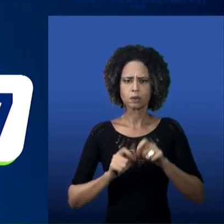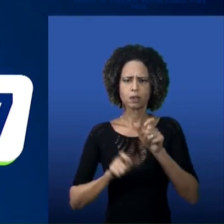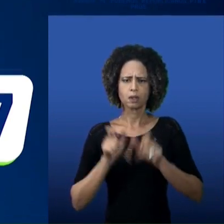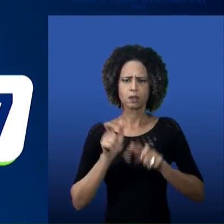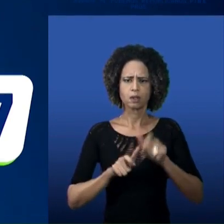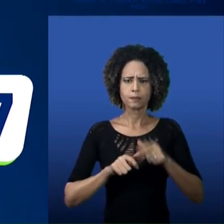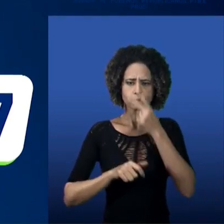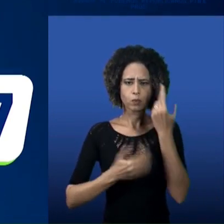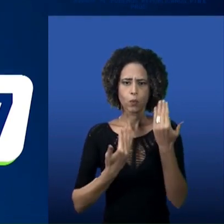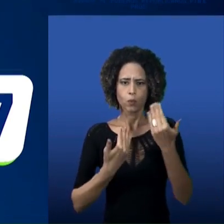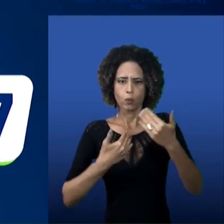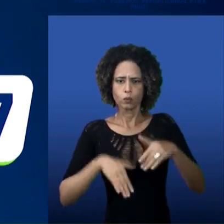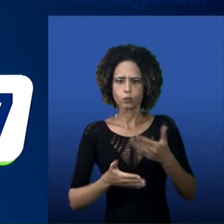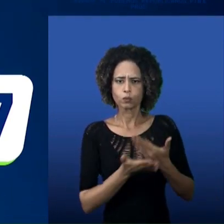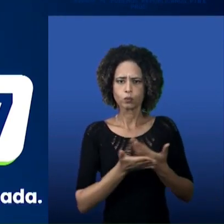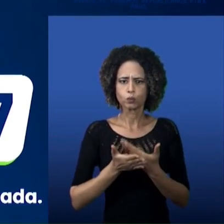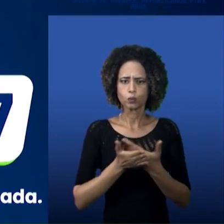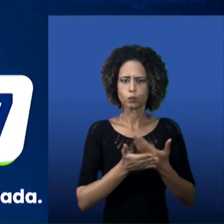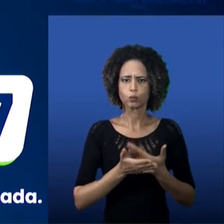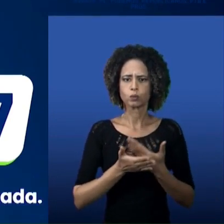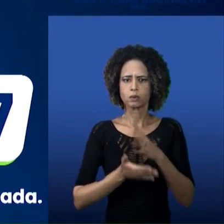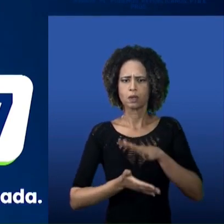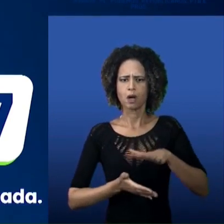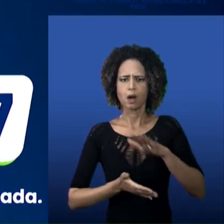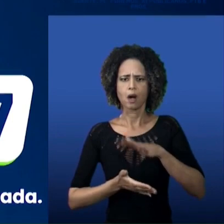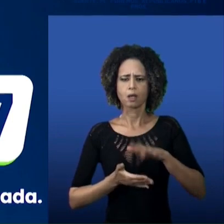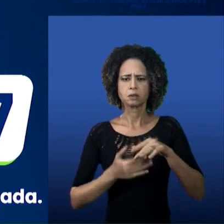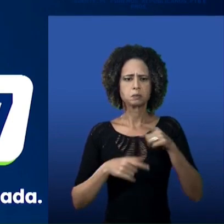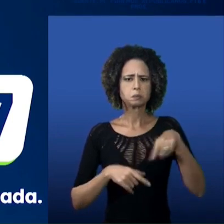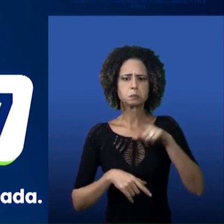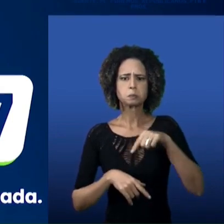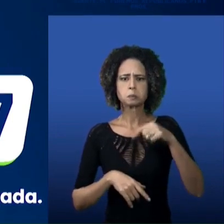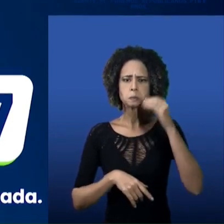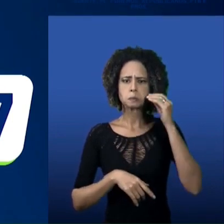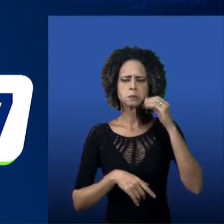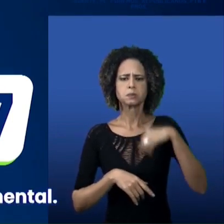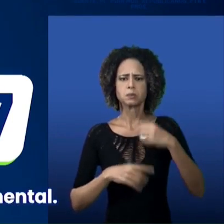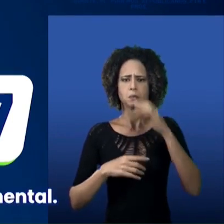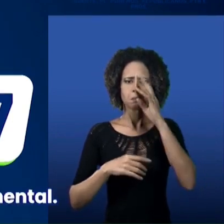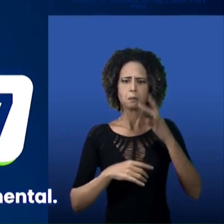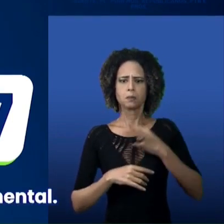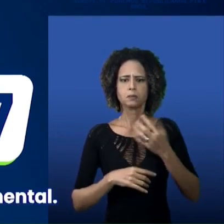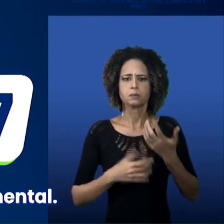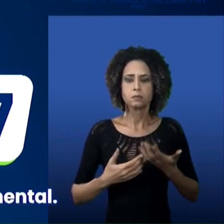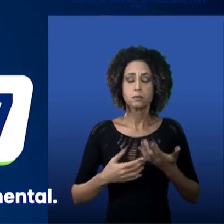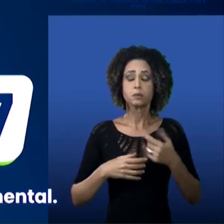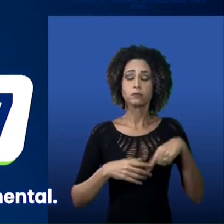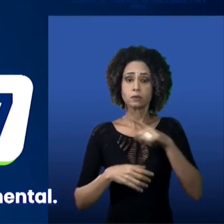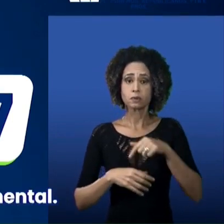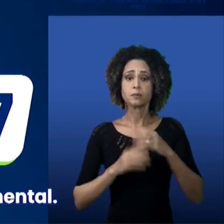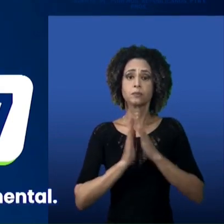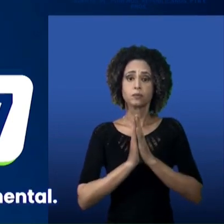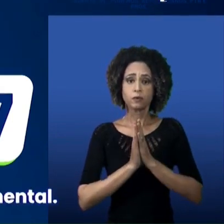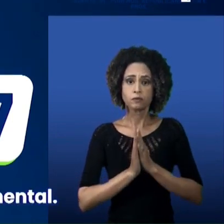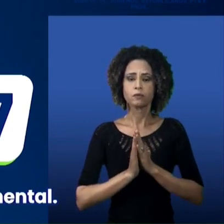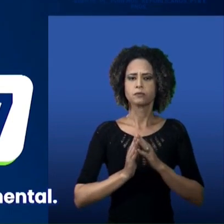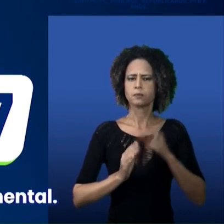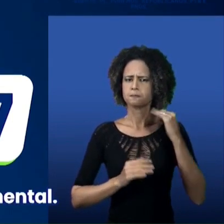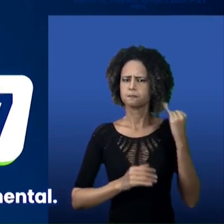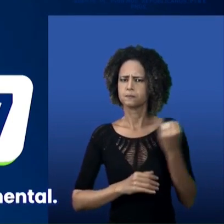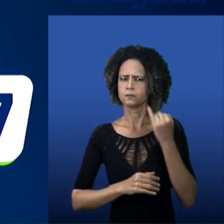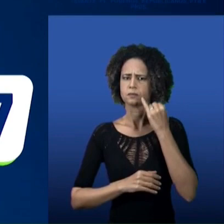e concursados, uma classe totalmente esquecida e injustiçada. E a sua participação